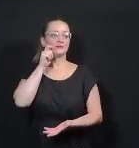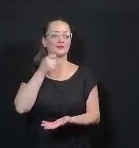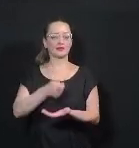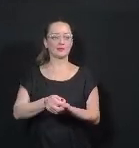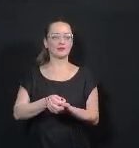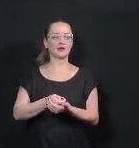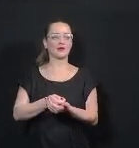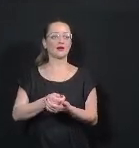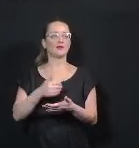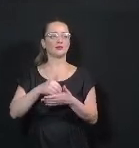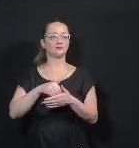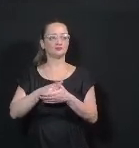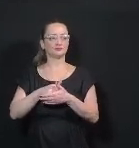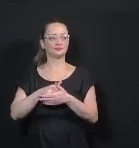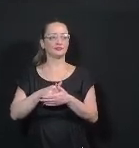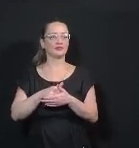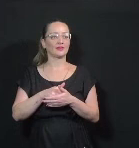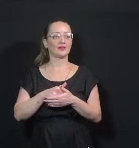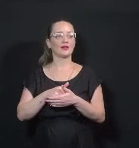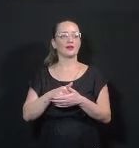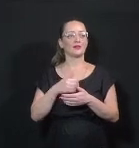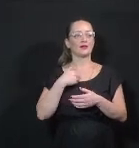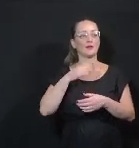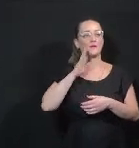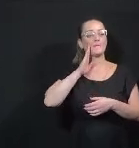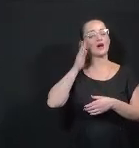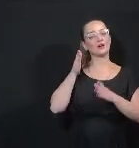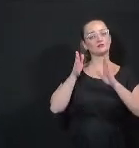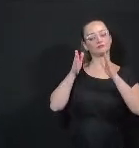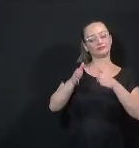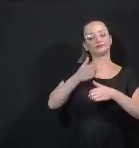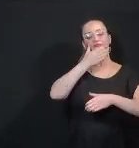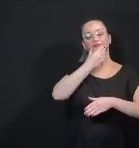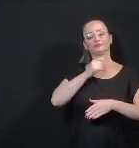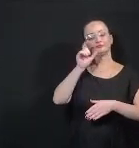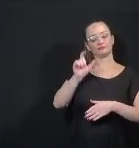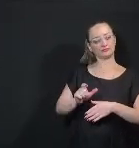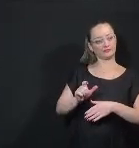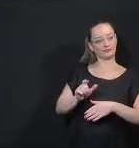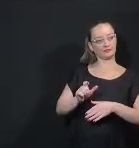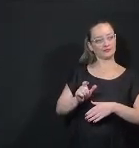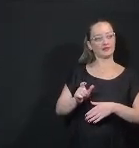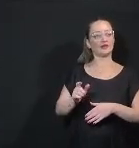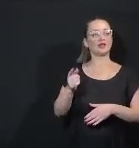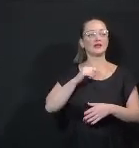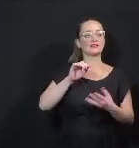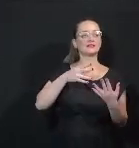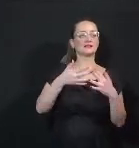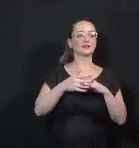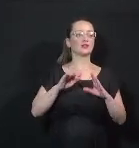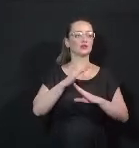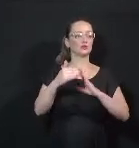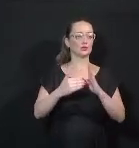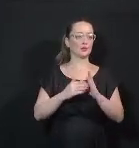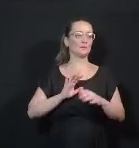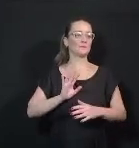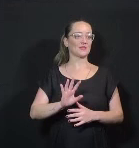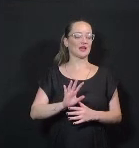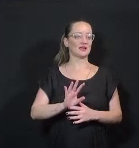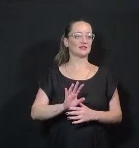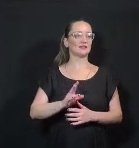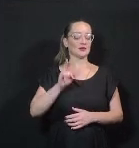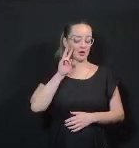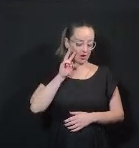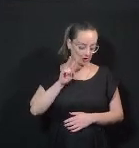mandato que privilegia o cidadão, a cidadania de todos, mas que olhe